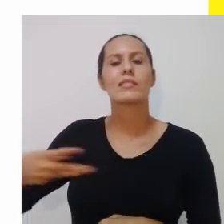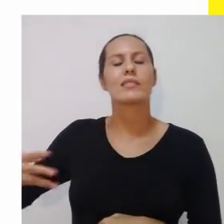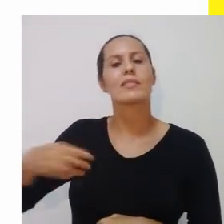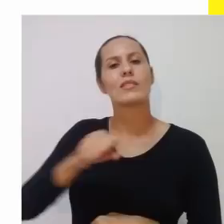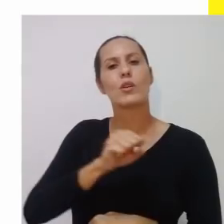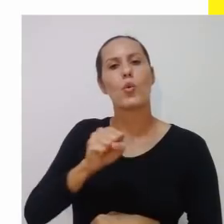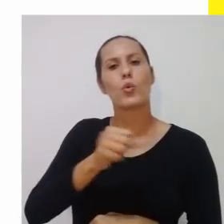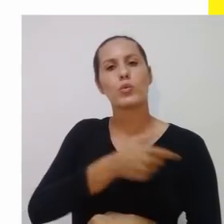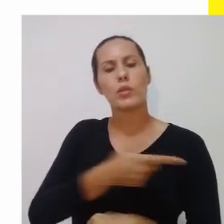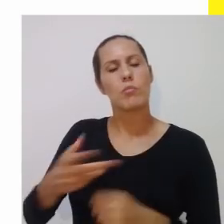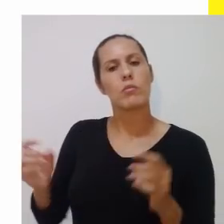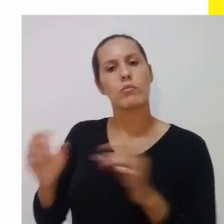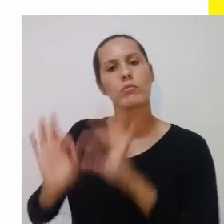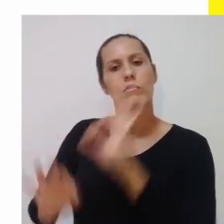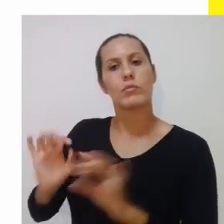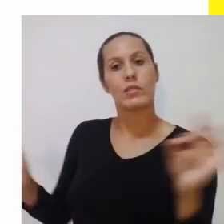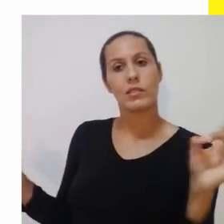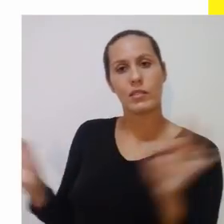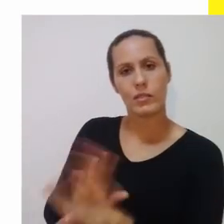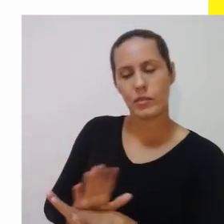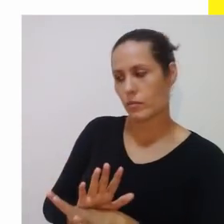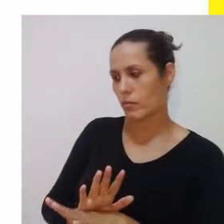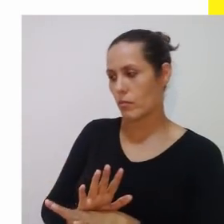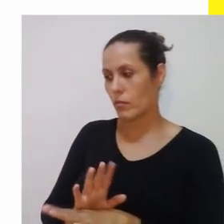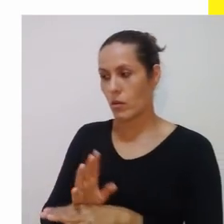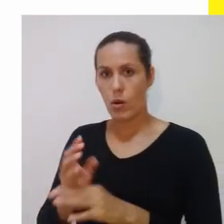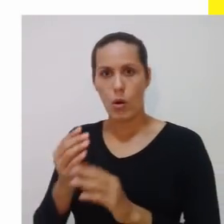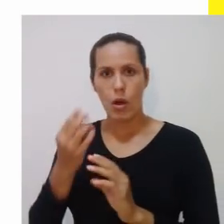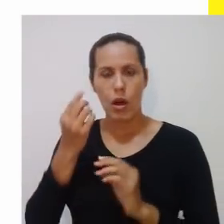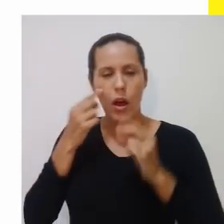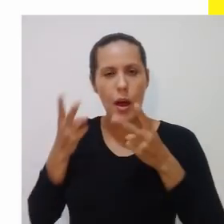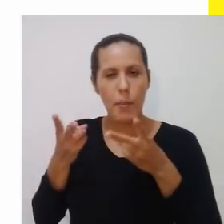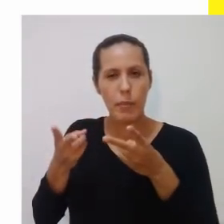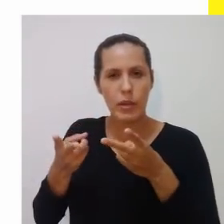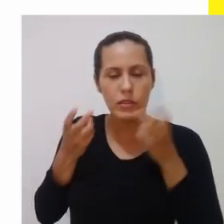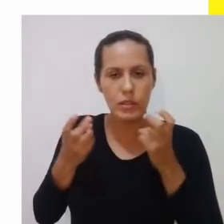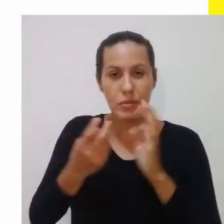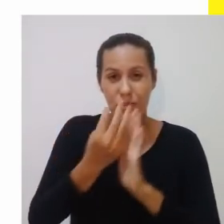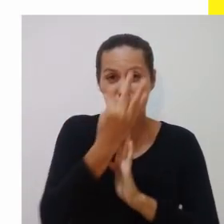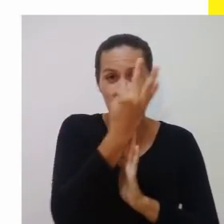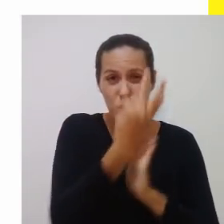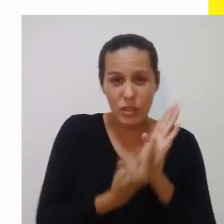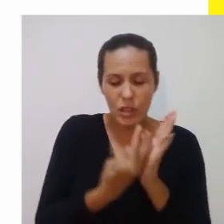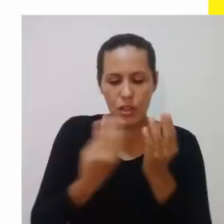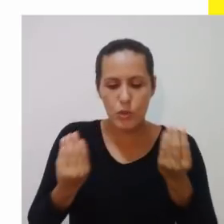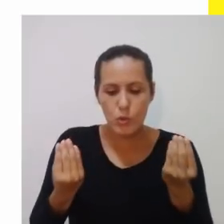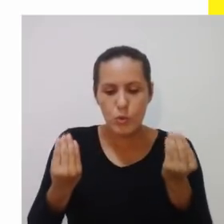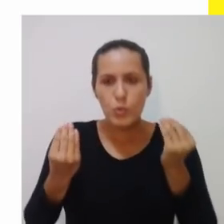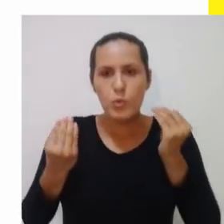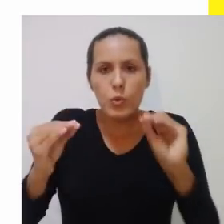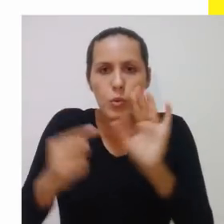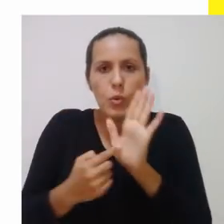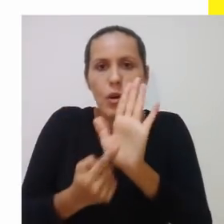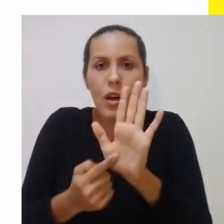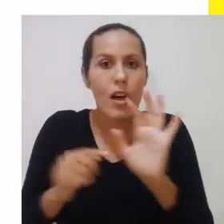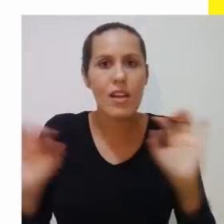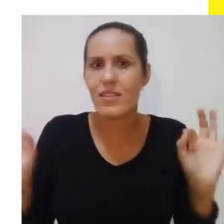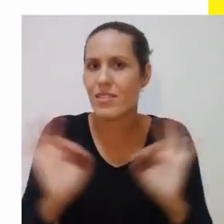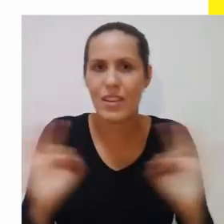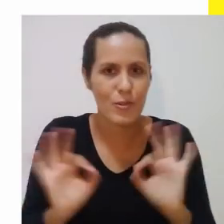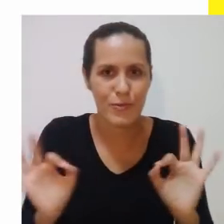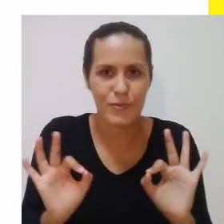ano, percebam que eu não coloquei o texto, mas aí eu quero fazer 2 observações